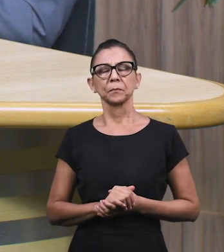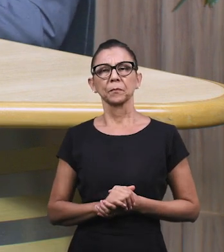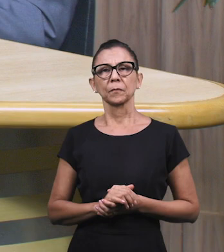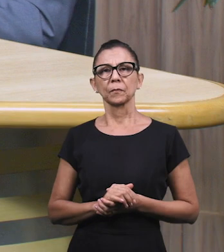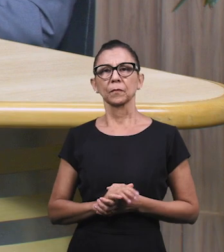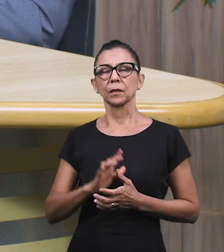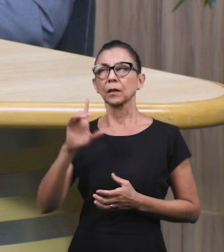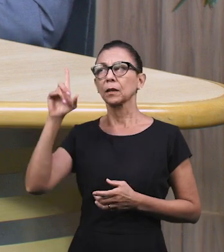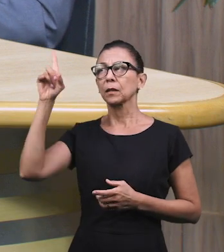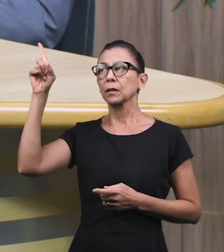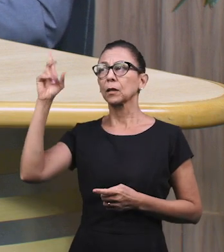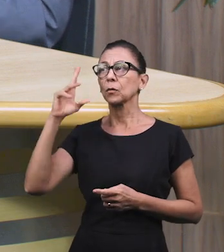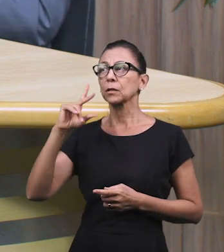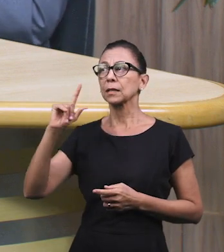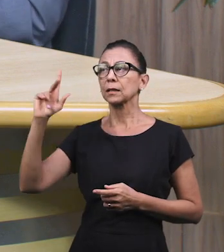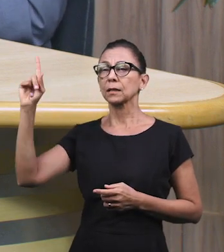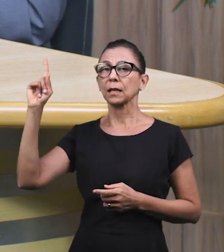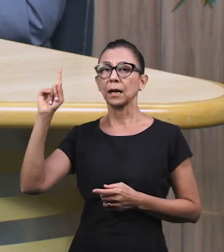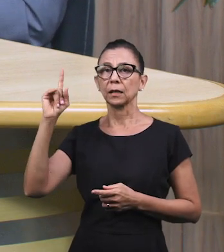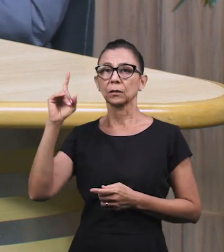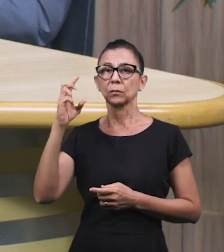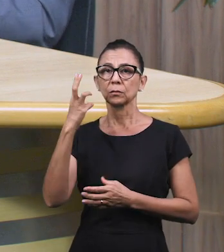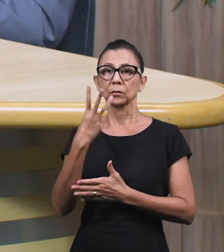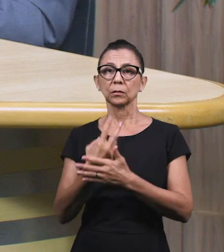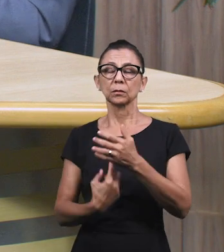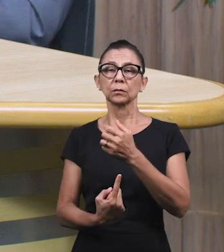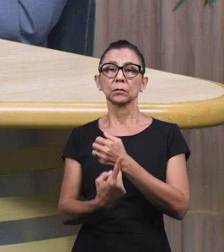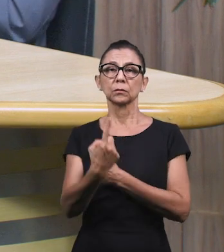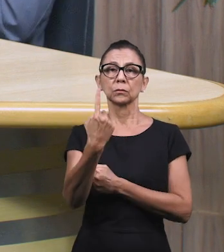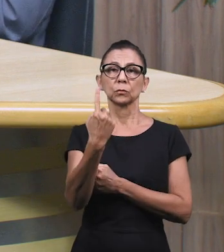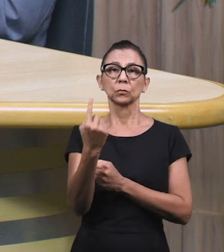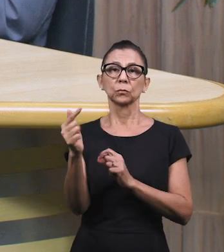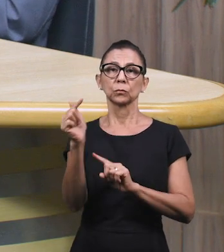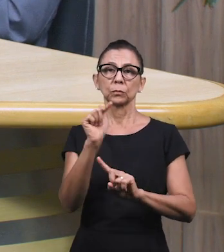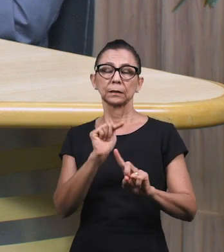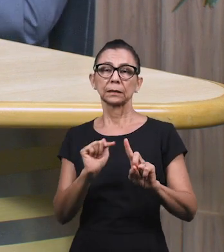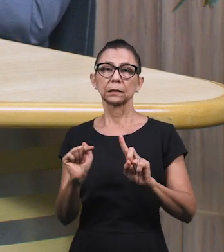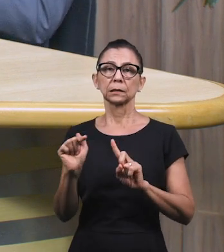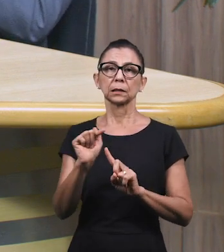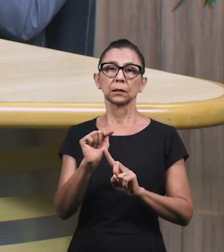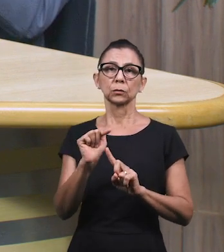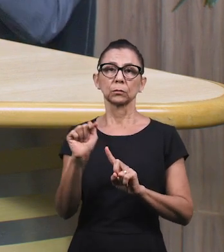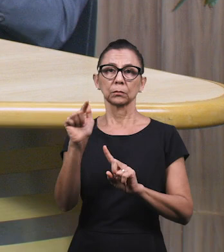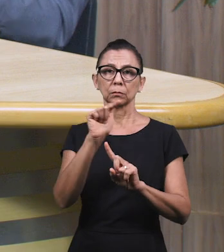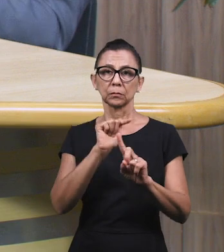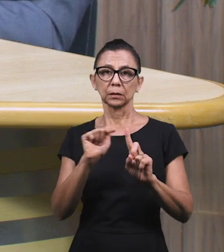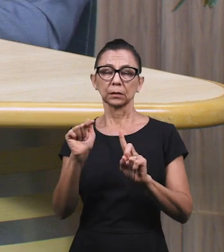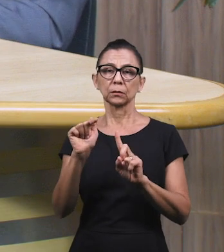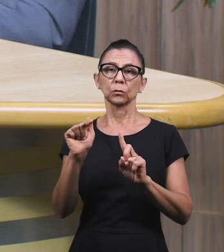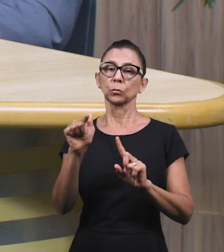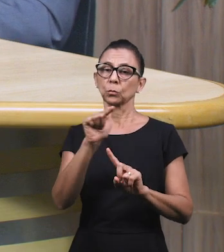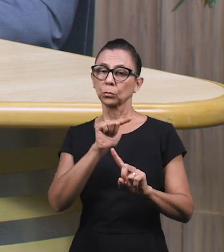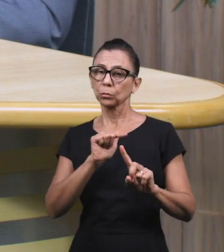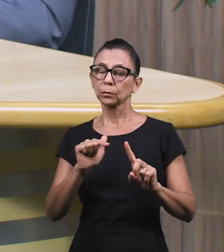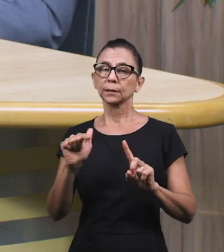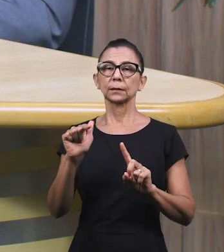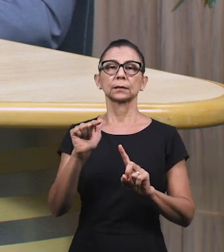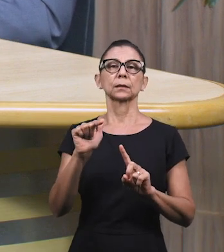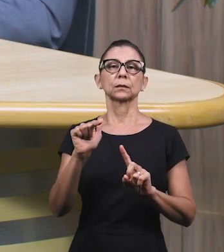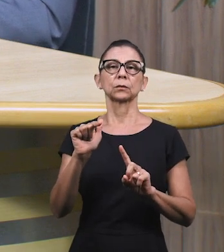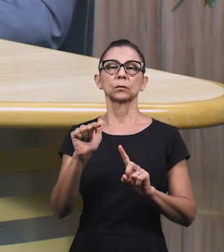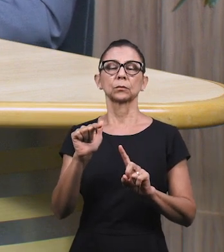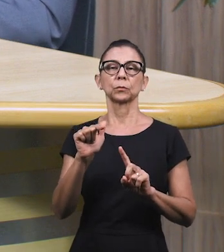Então, nosso Deus eterno, Deus triuno, Deus santo. Então, Deus ele é 3 vezes santo, porque ele fala